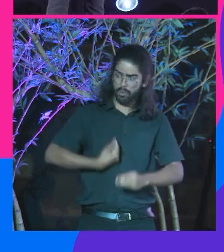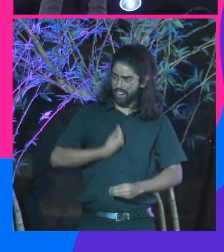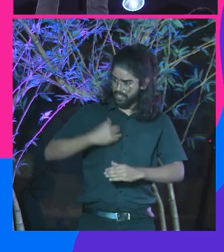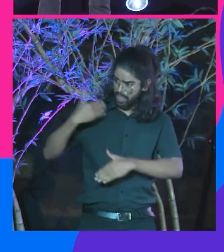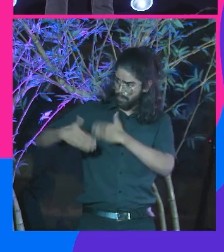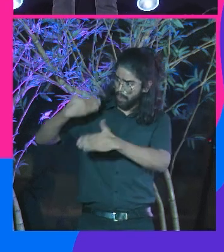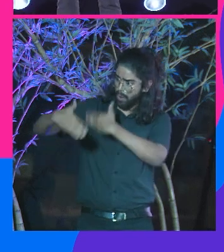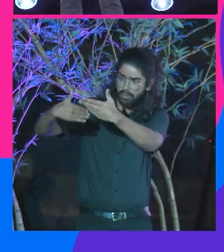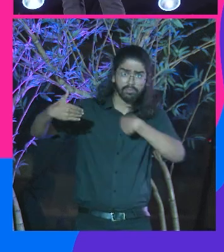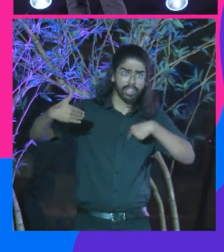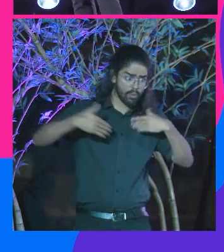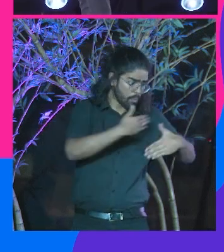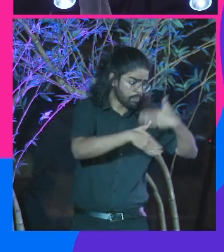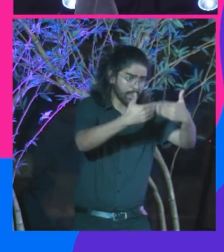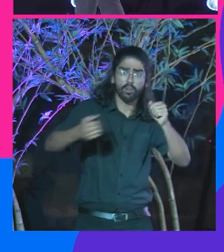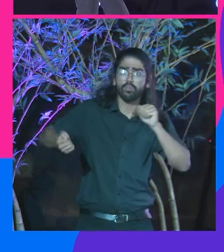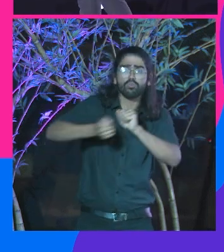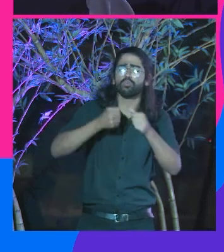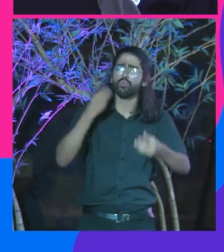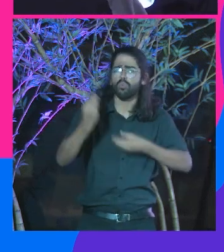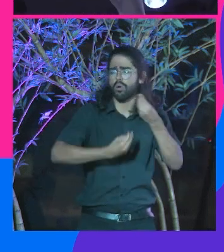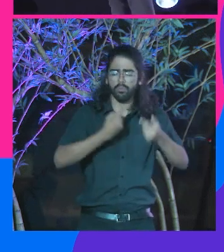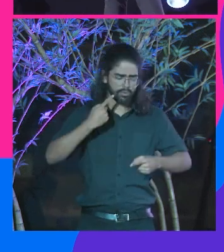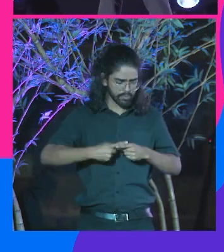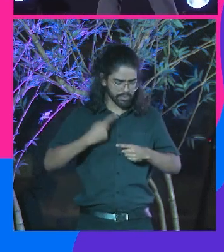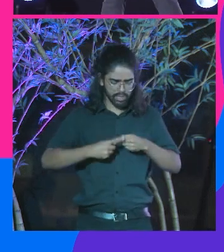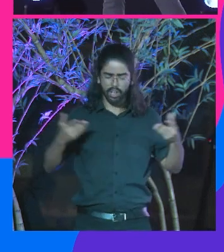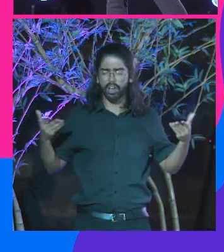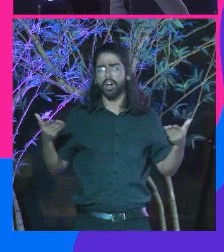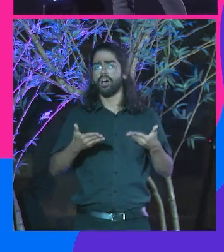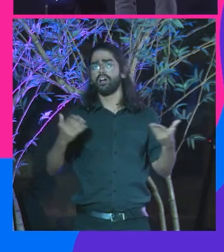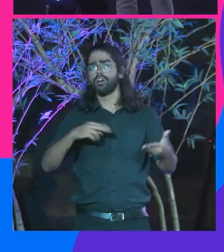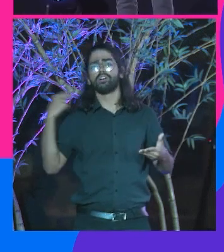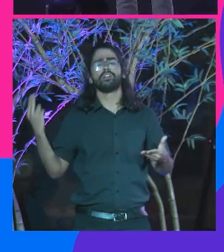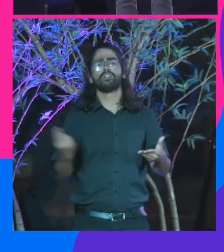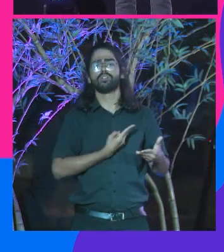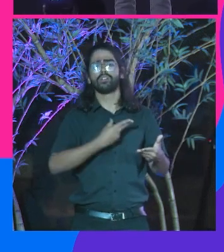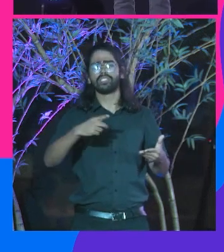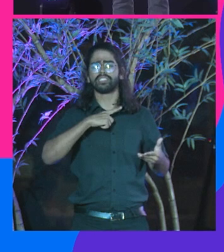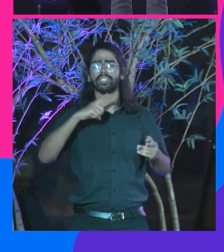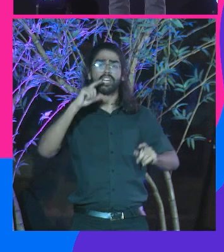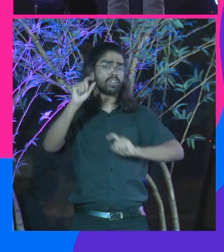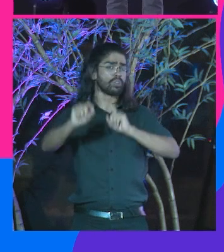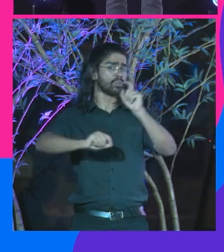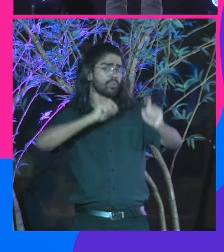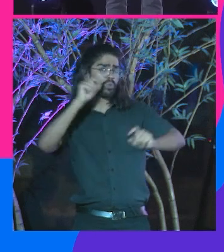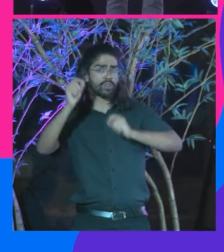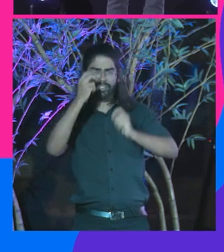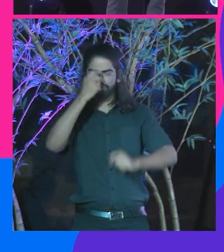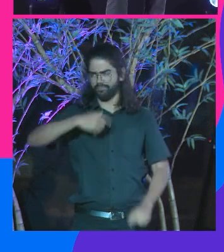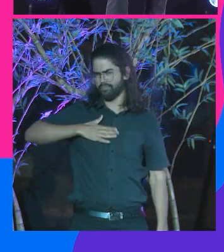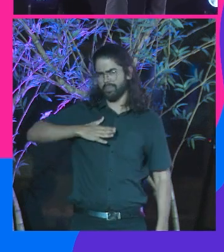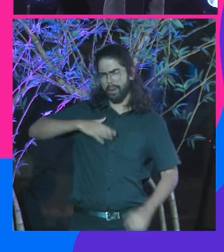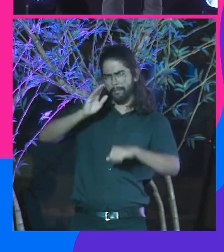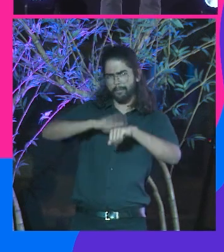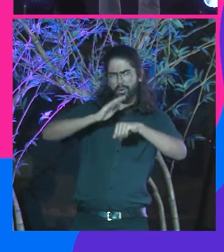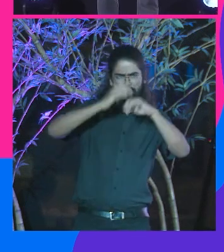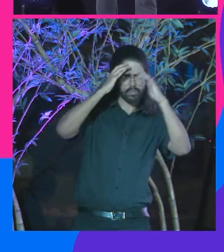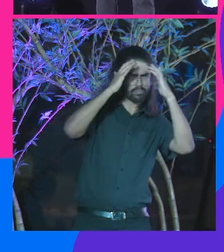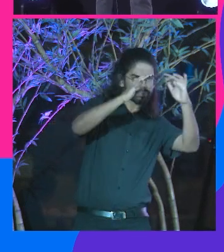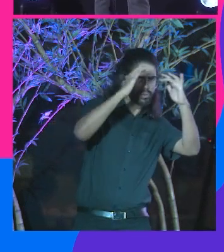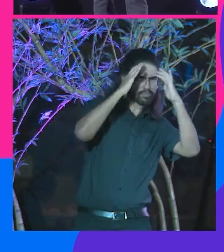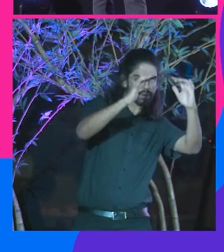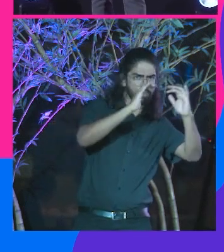vida. Até porque, a partir de agora, a gente começa a ter um complemento na nossa inteligência, que a gente chama de